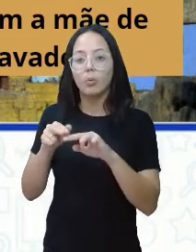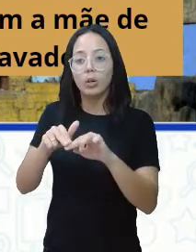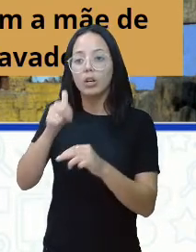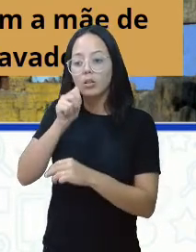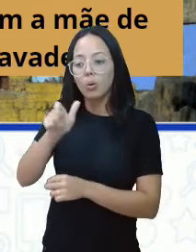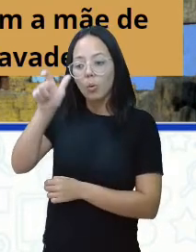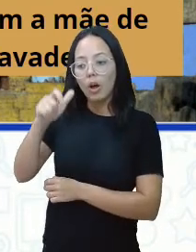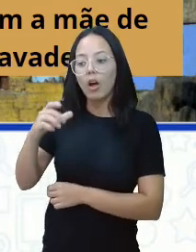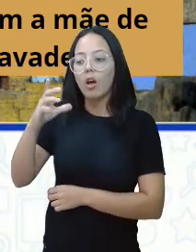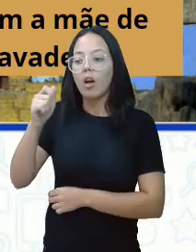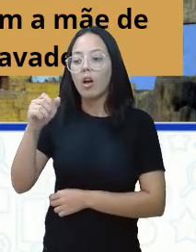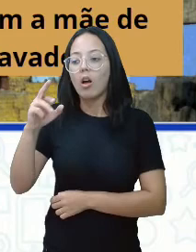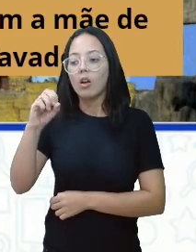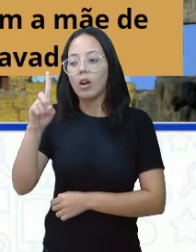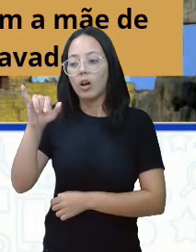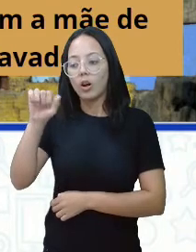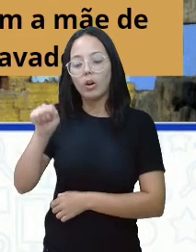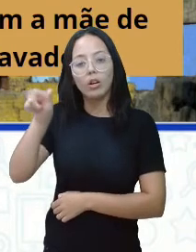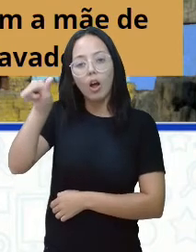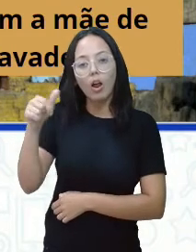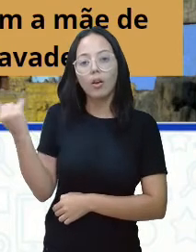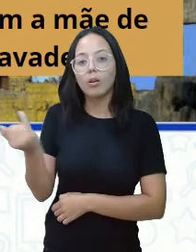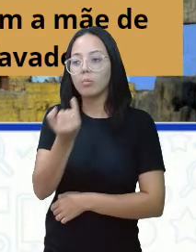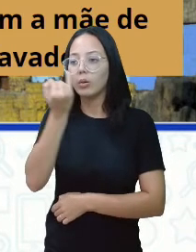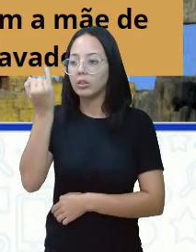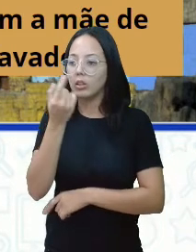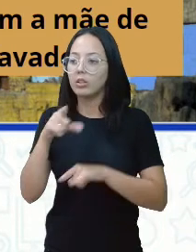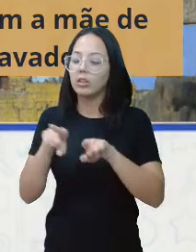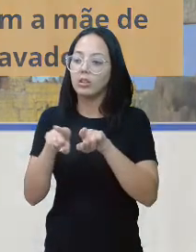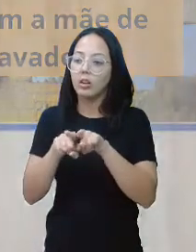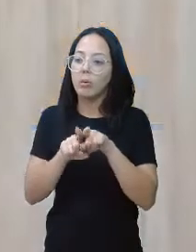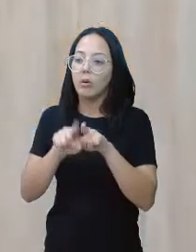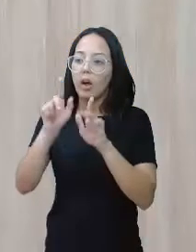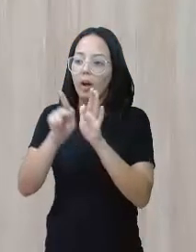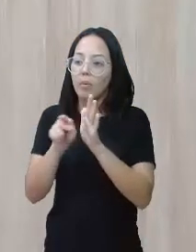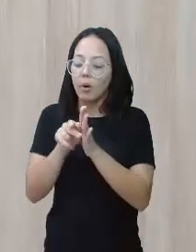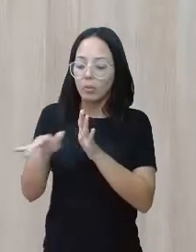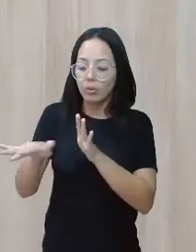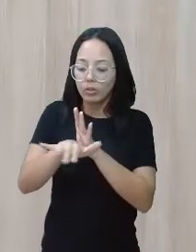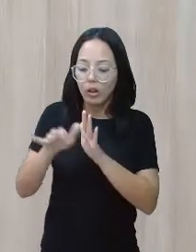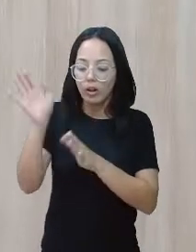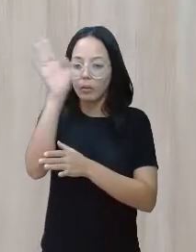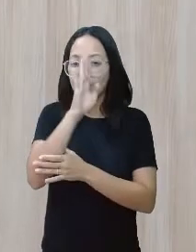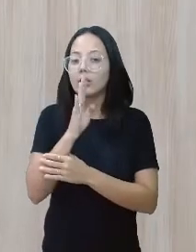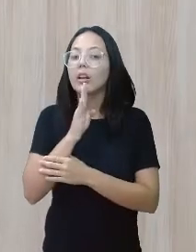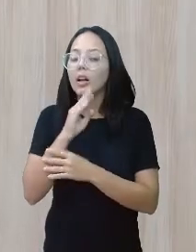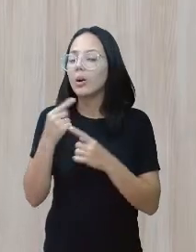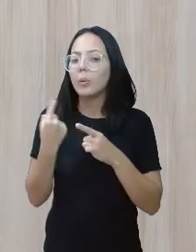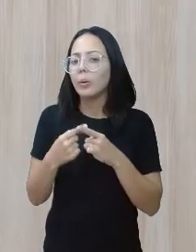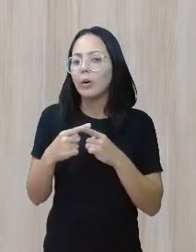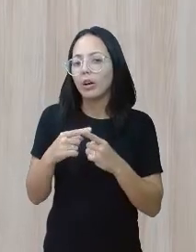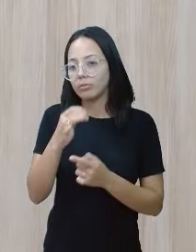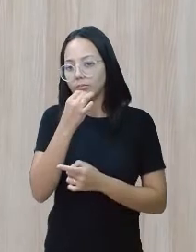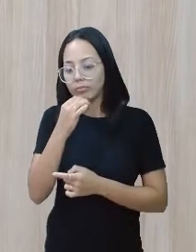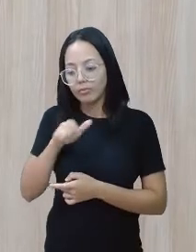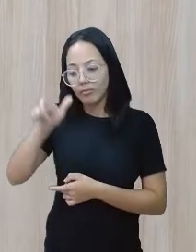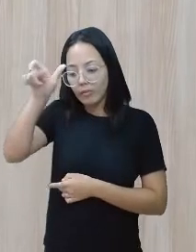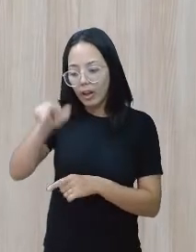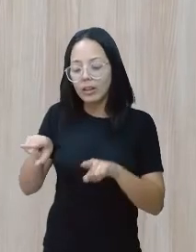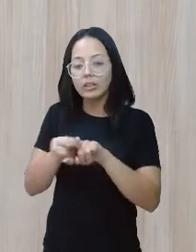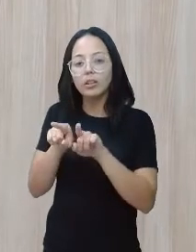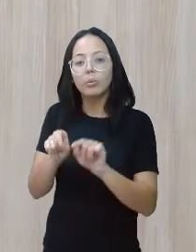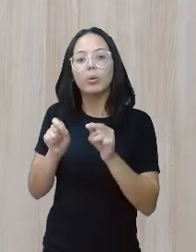de Jesus, ela vai ser uma figura importante no cenário brasileiro, porque ela vai ser